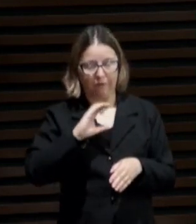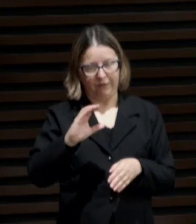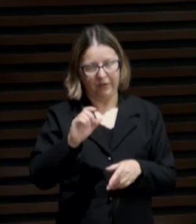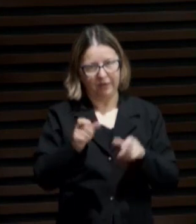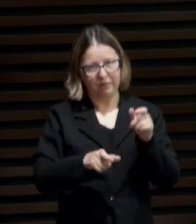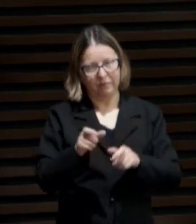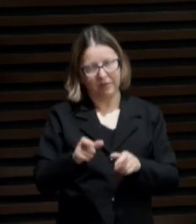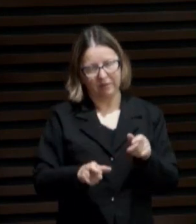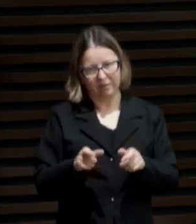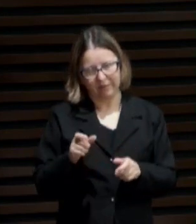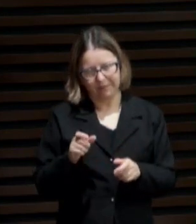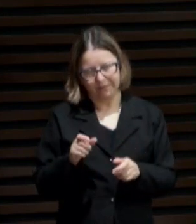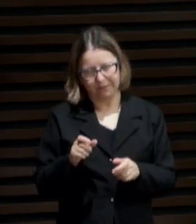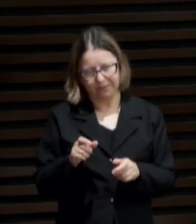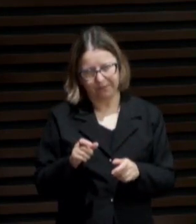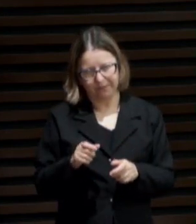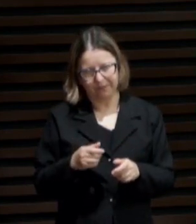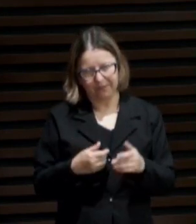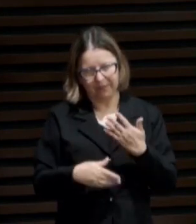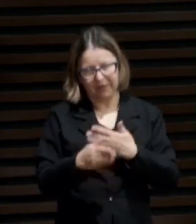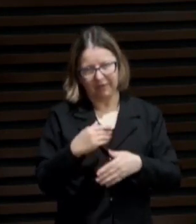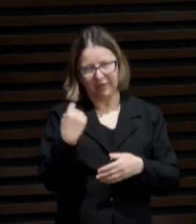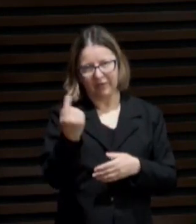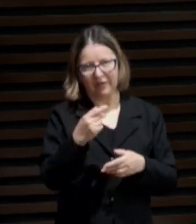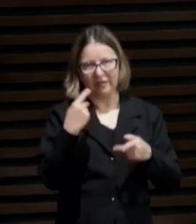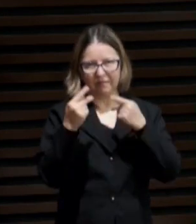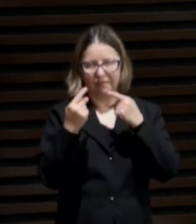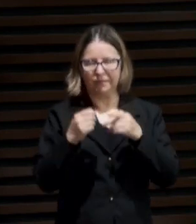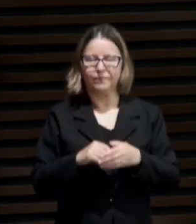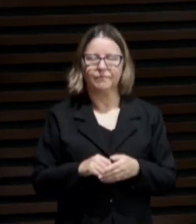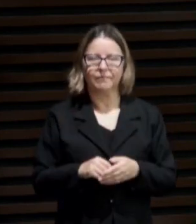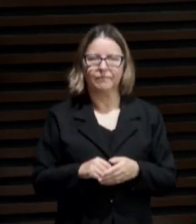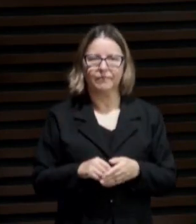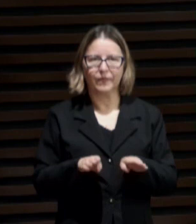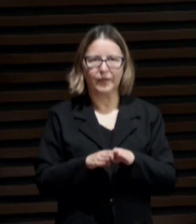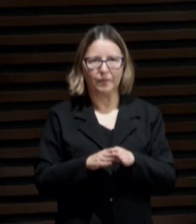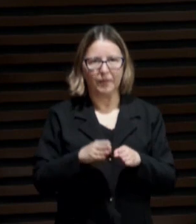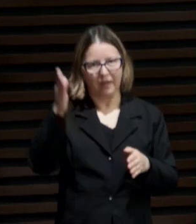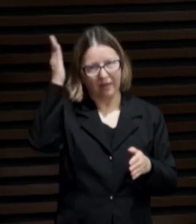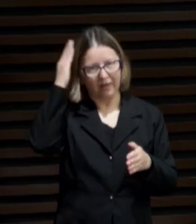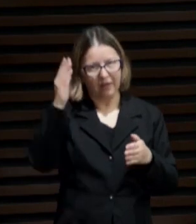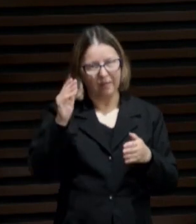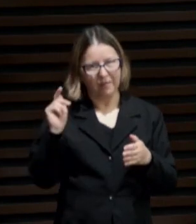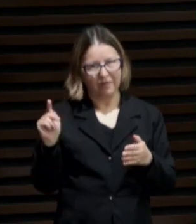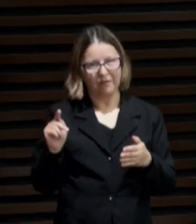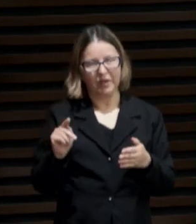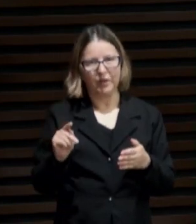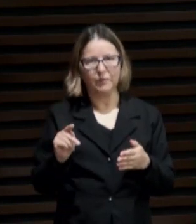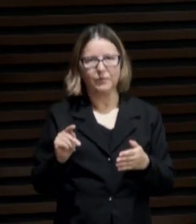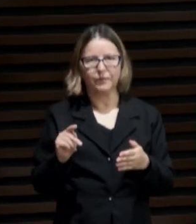meio das nossas palavras. Ainda no livro de Provérbios, somos assim